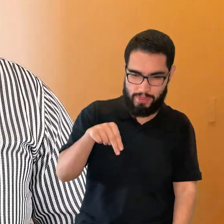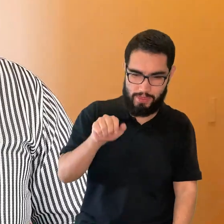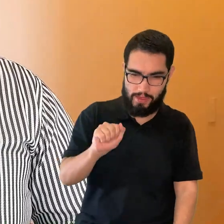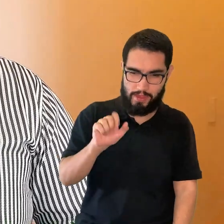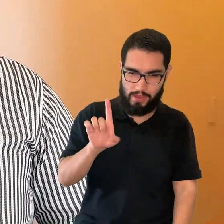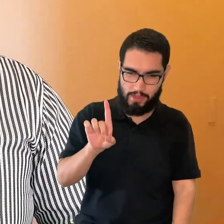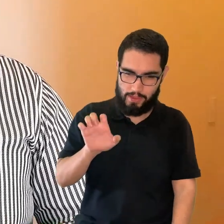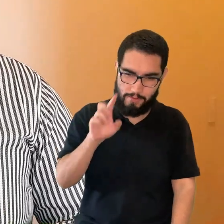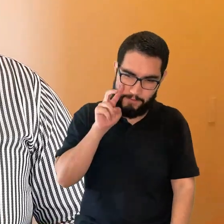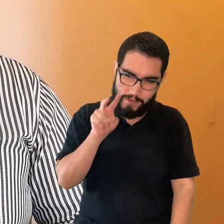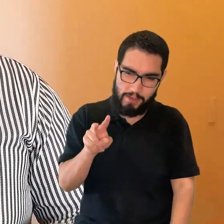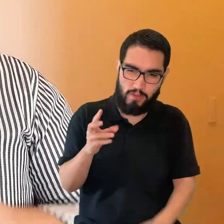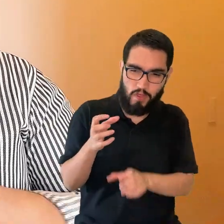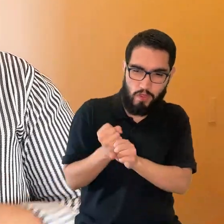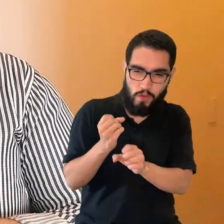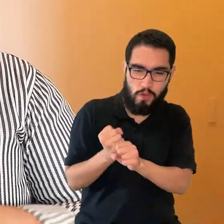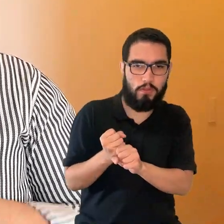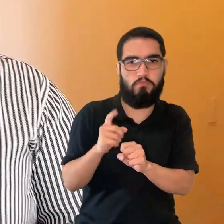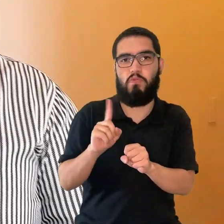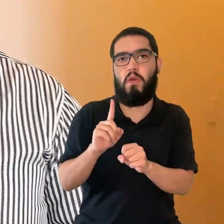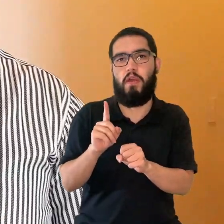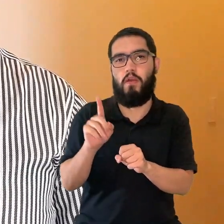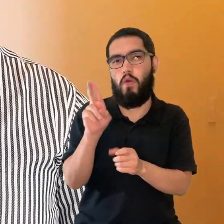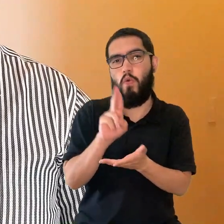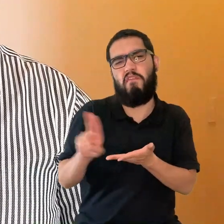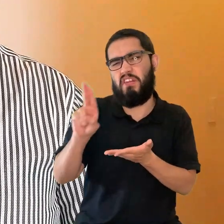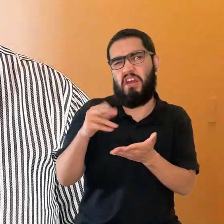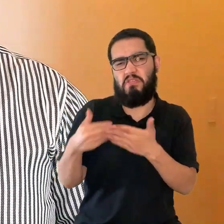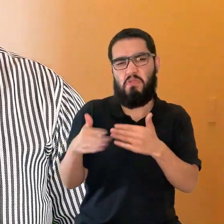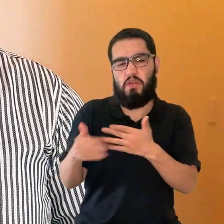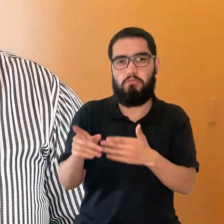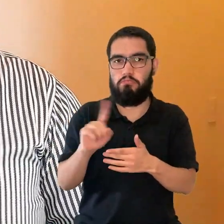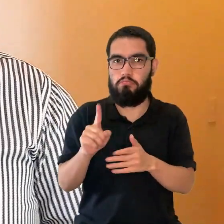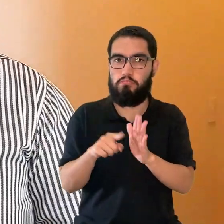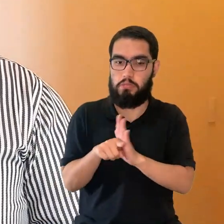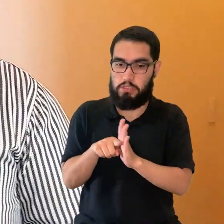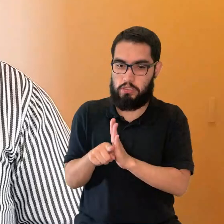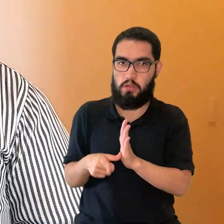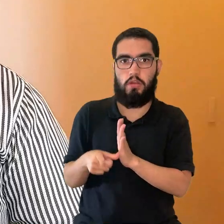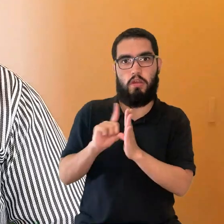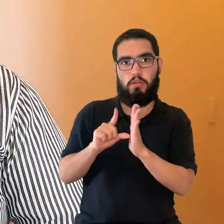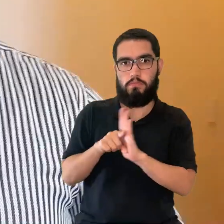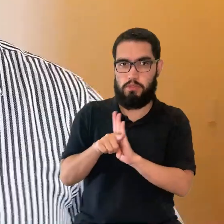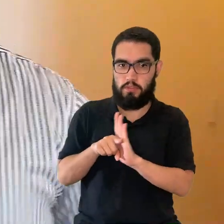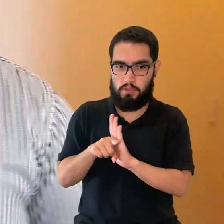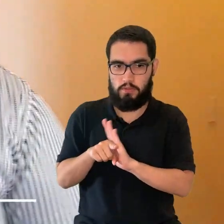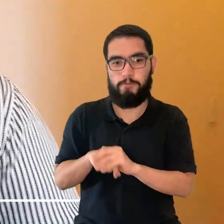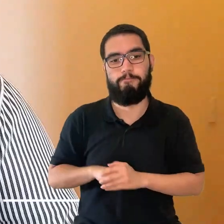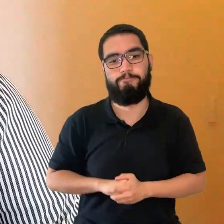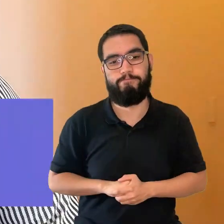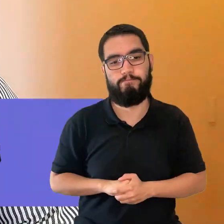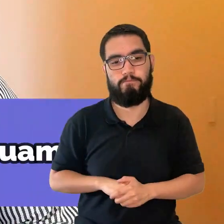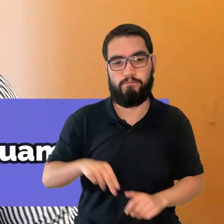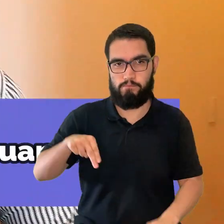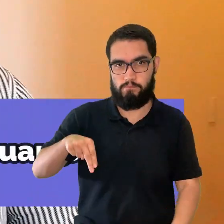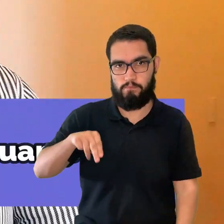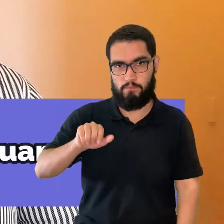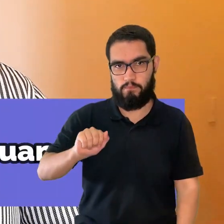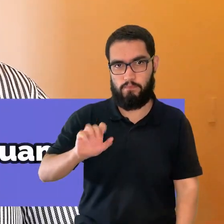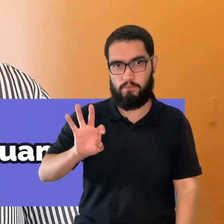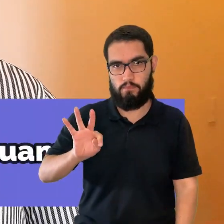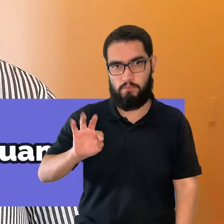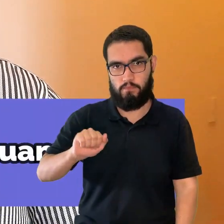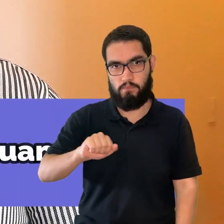ENAD, ok? Não faça em qualquer universidade, não. Pesquise antes, tá ok? Então aqui uma pergunta do Nathan